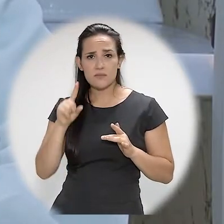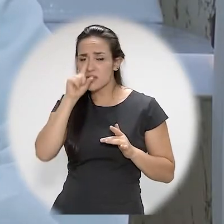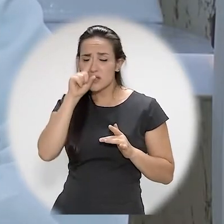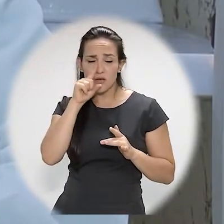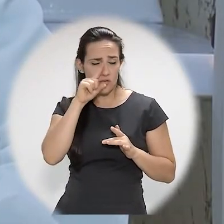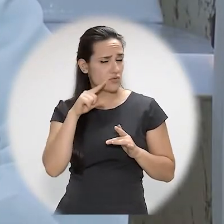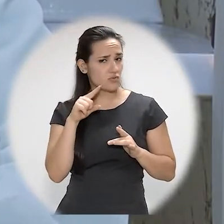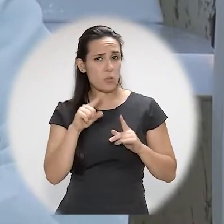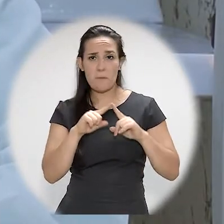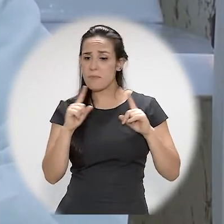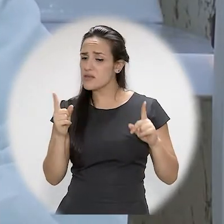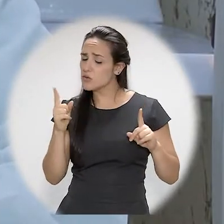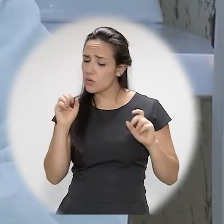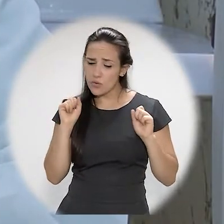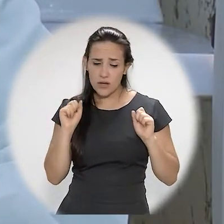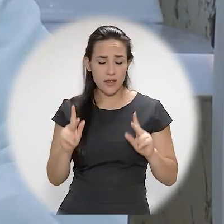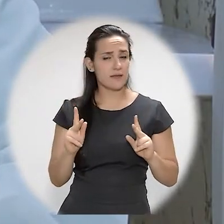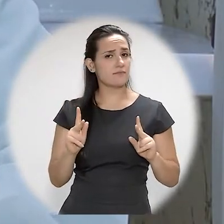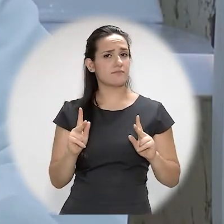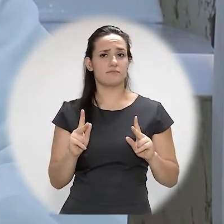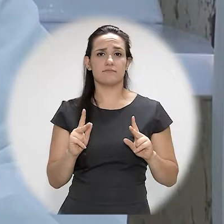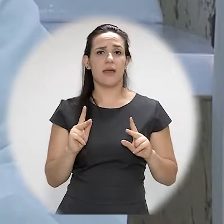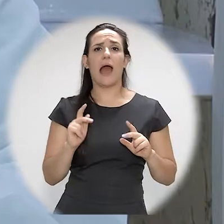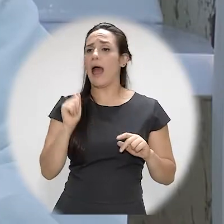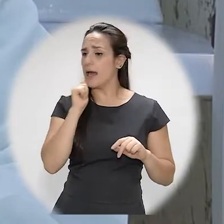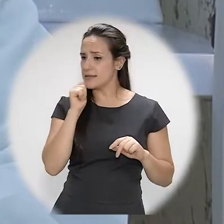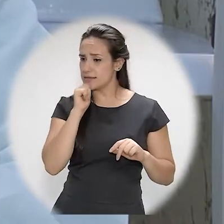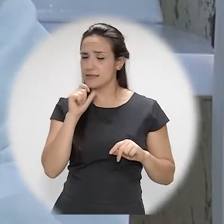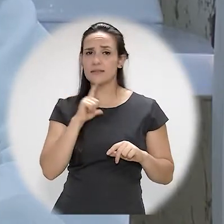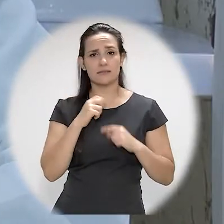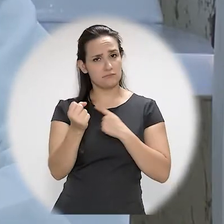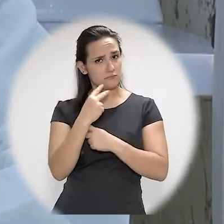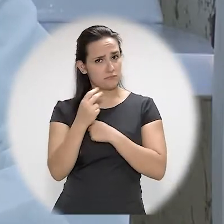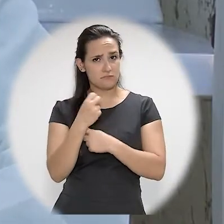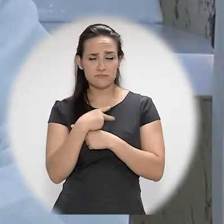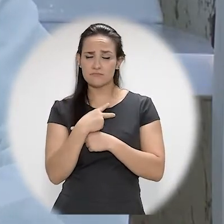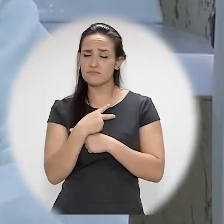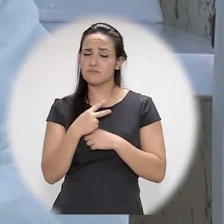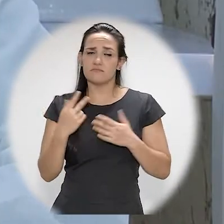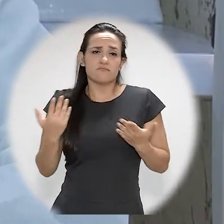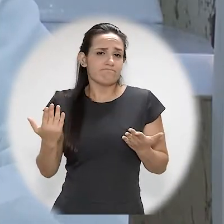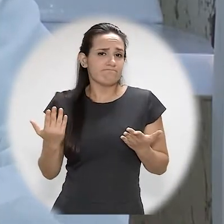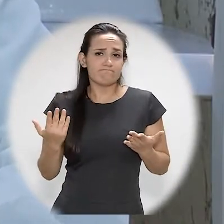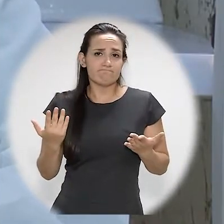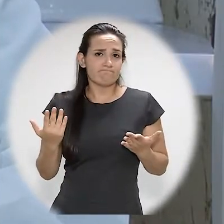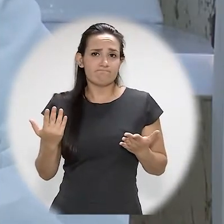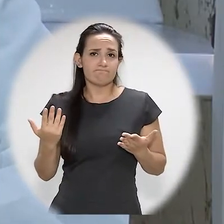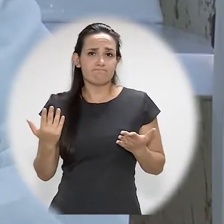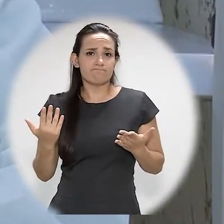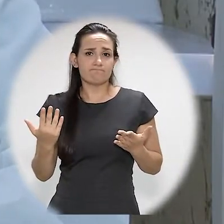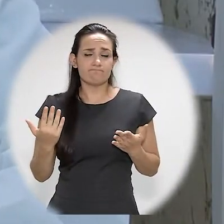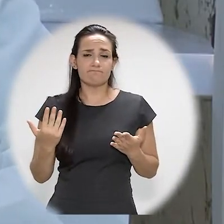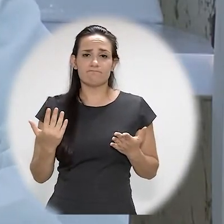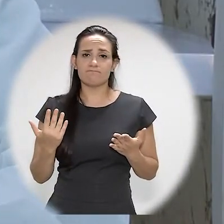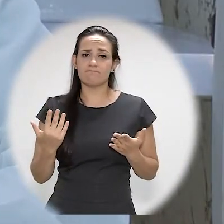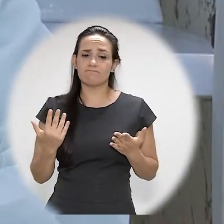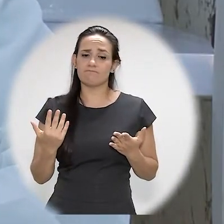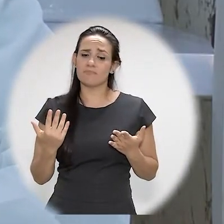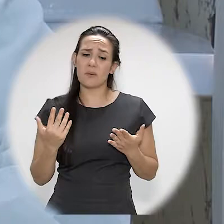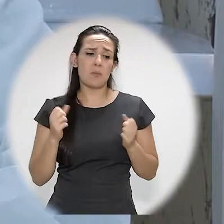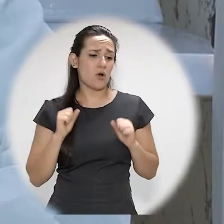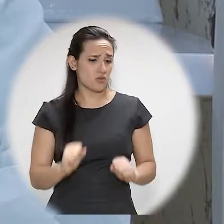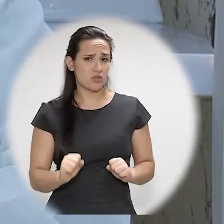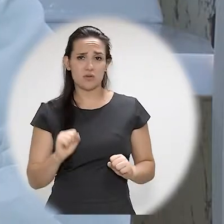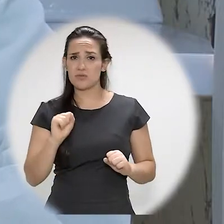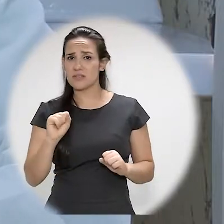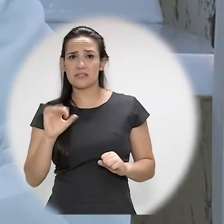que eu trabalho são ambientes com alto, digamos assim, uma carga viral muito alta. Então era uma questão de um